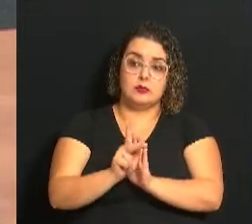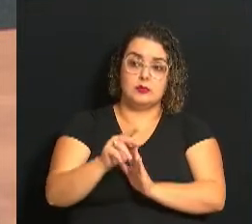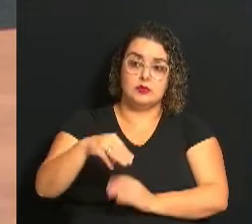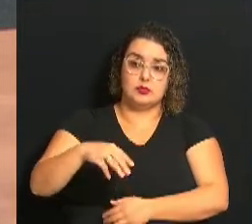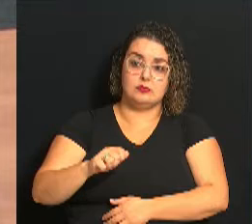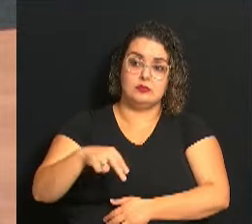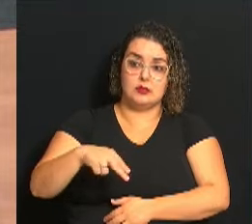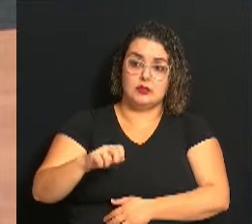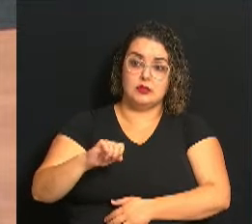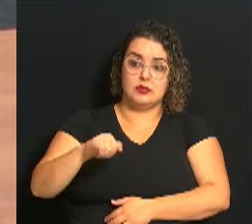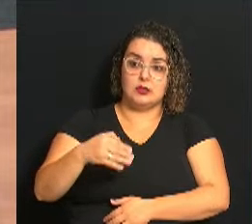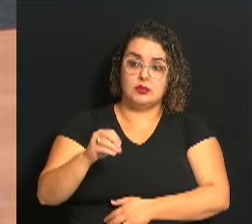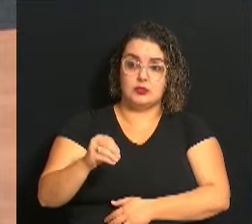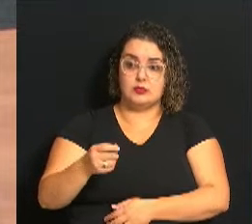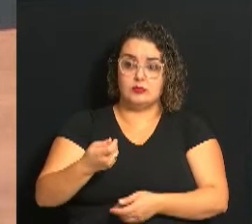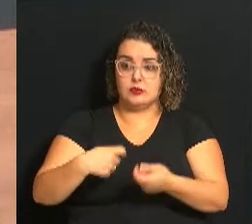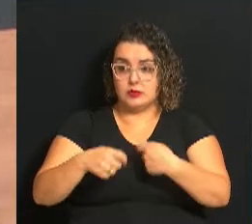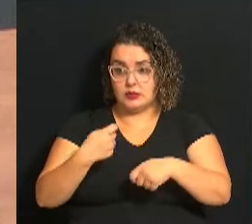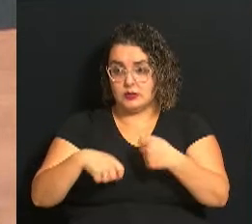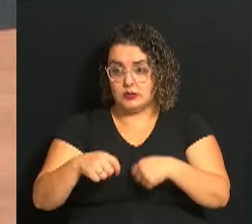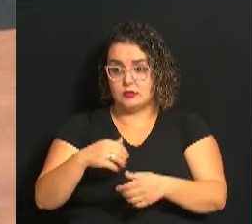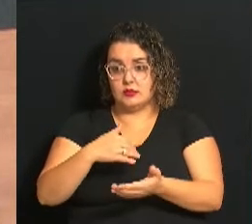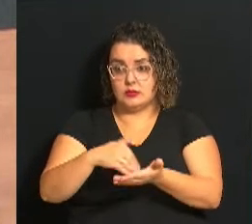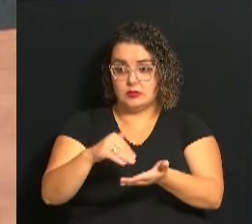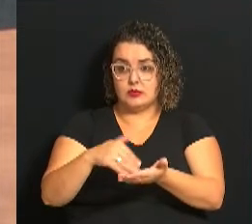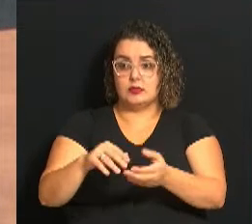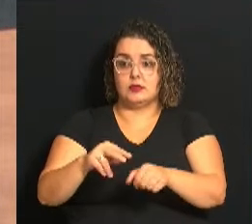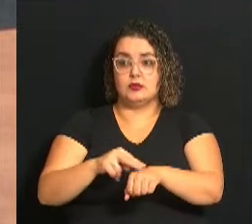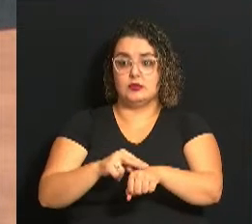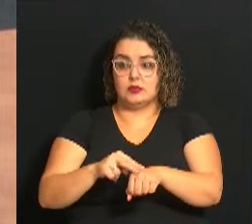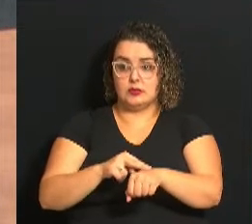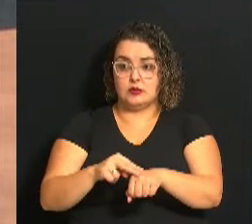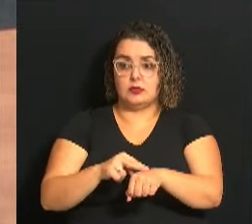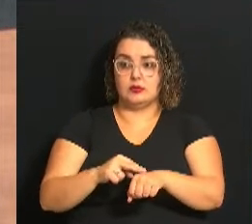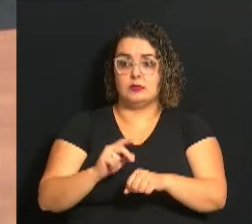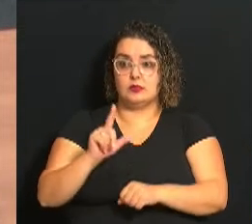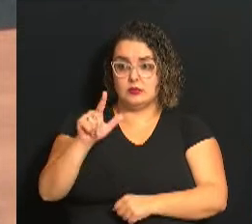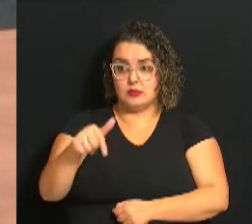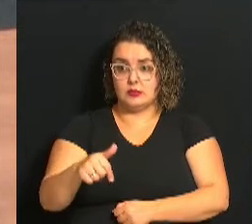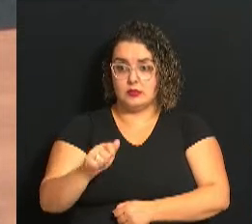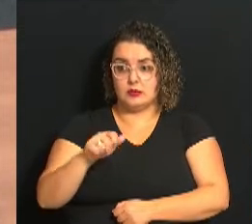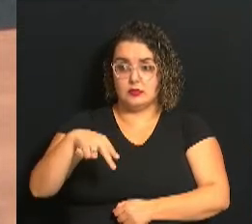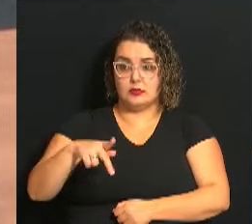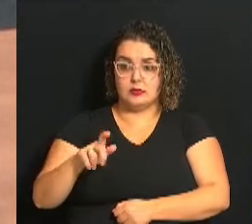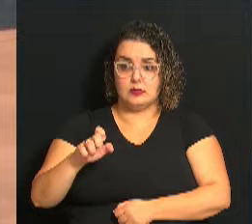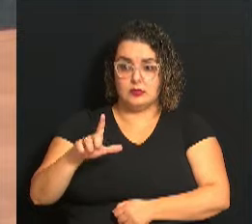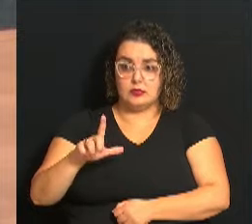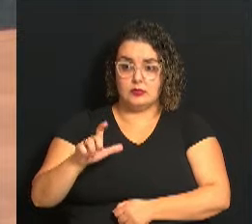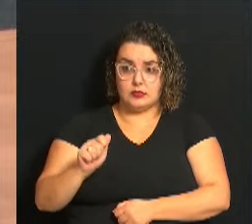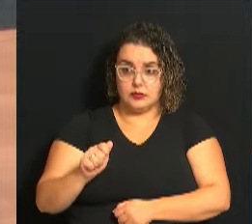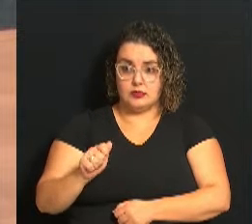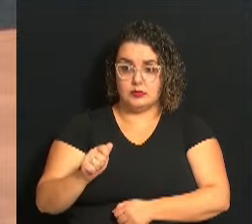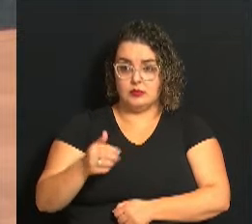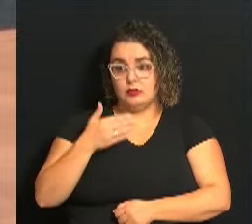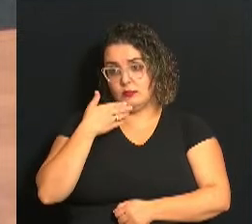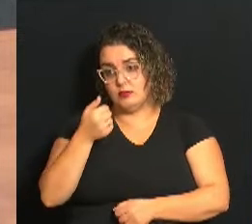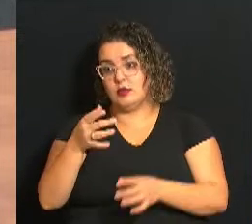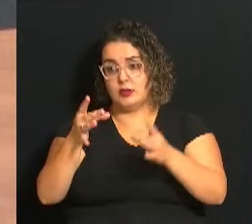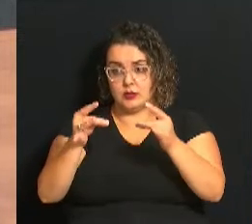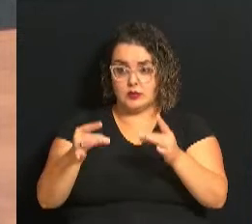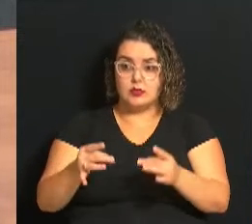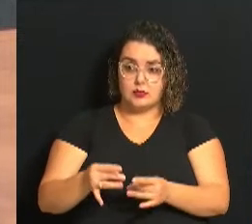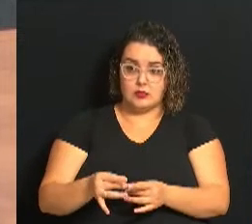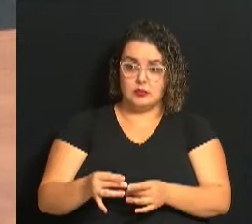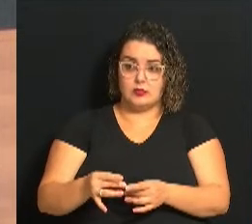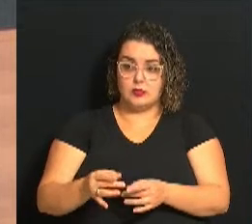sendo gerenciado aí pela Secretaria do Verde. O Verde pode, depois a Ângela, dar um melhor detalhamento do estágio que